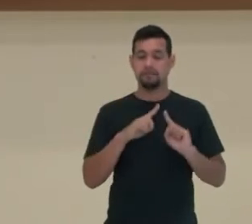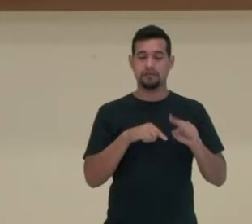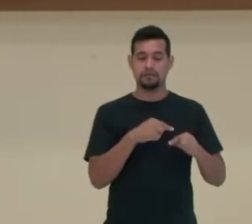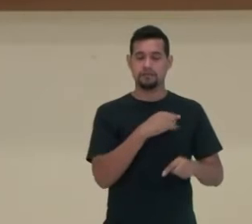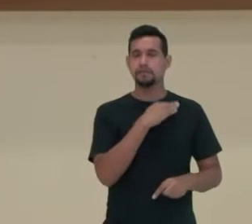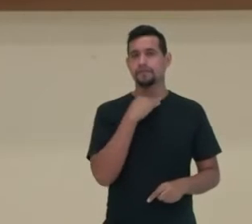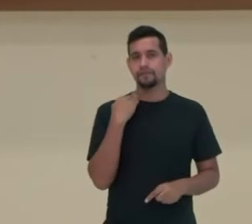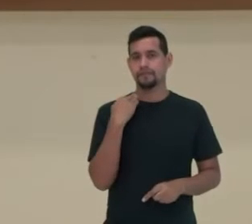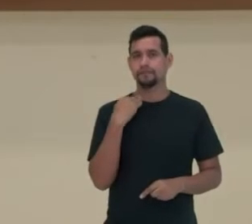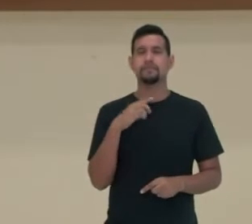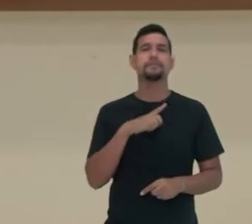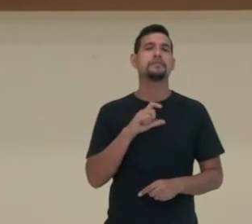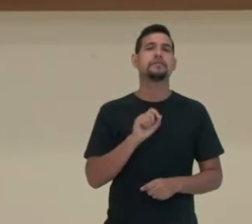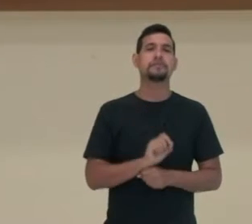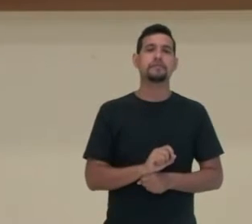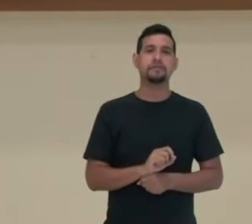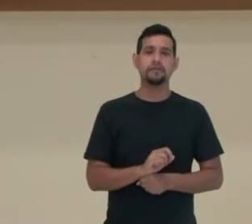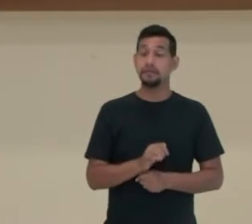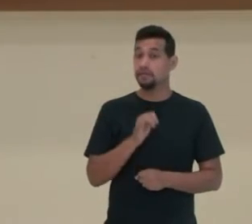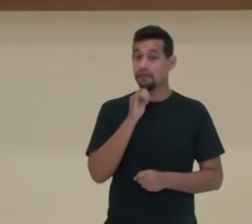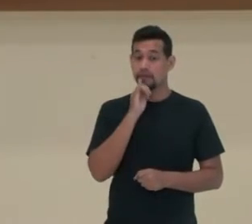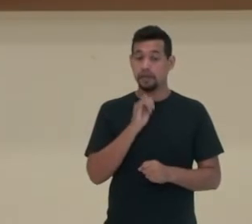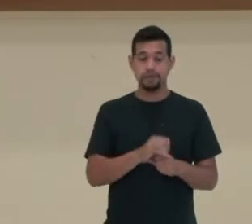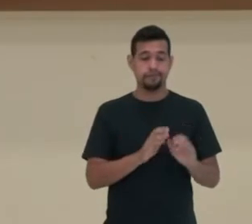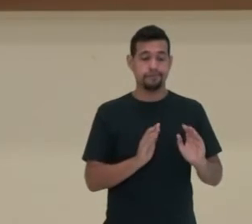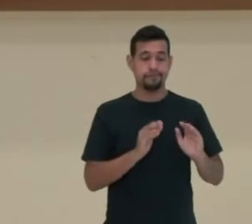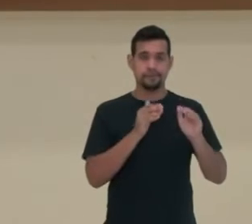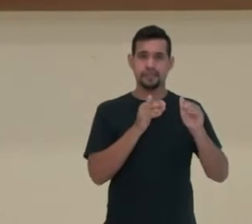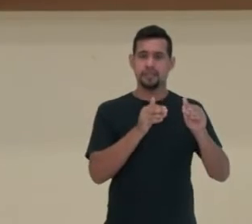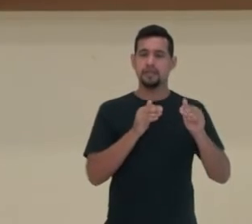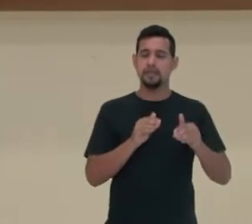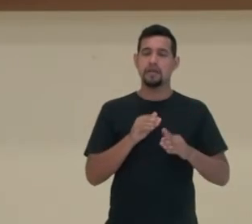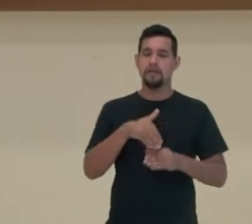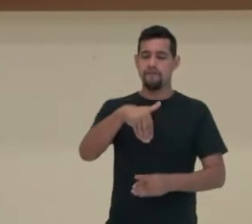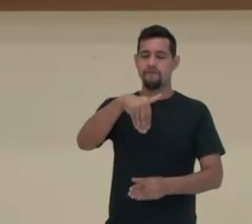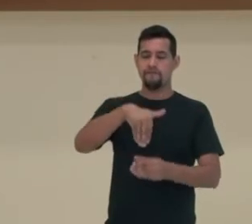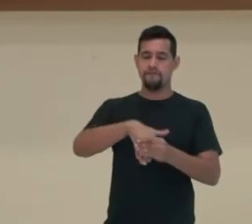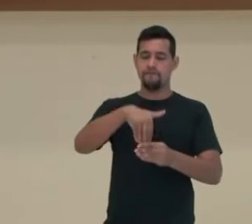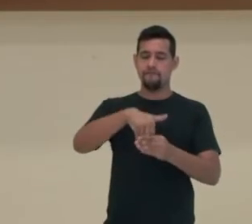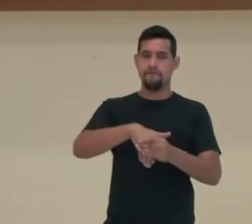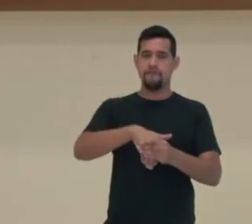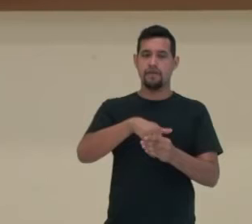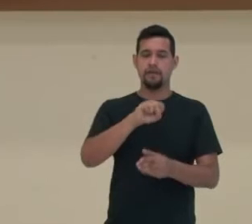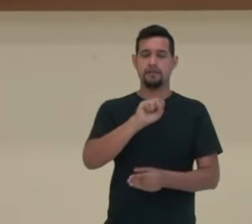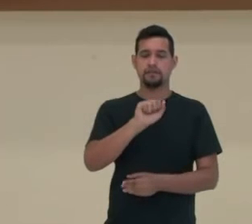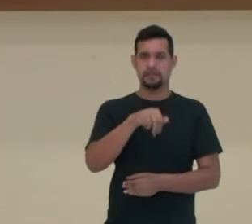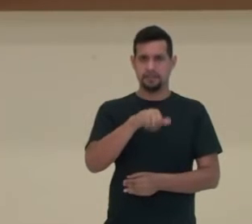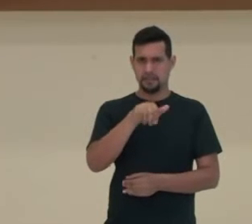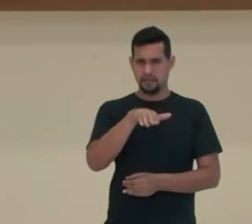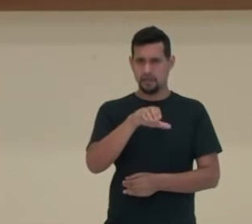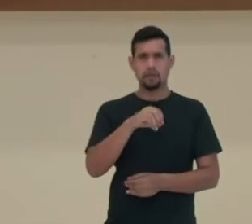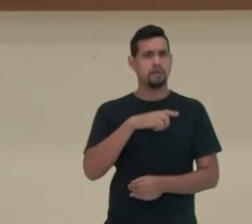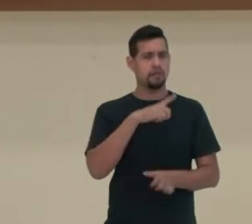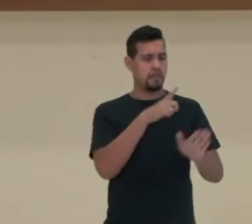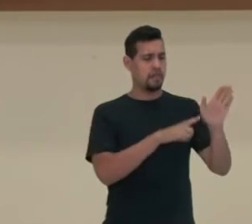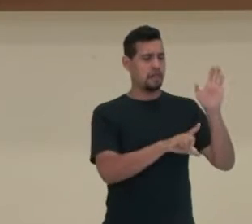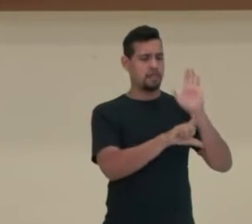morte, recebia uma espécie de uma votação no Senado, uma